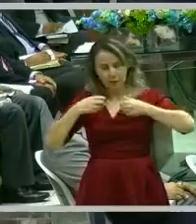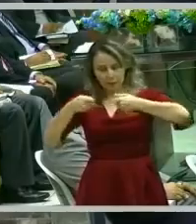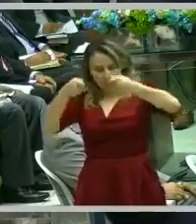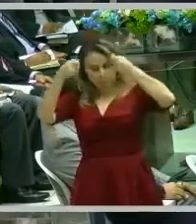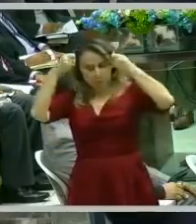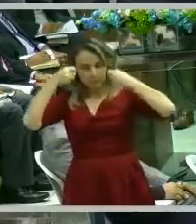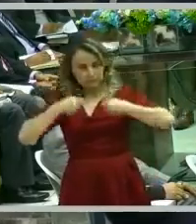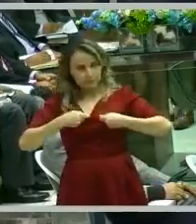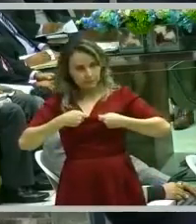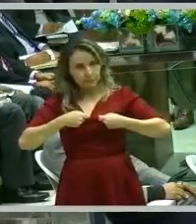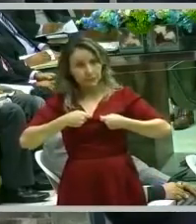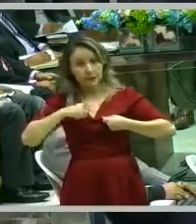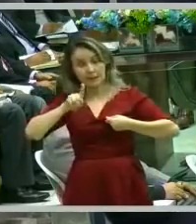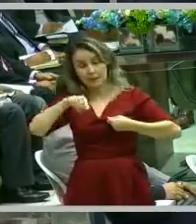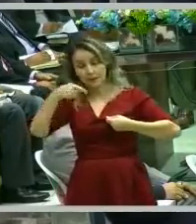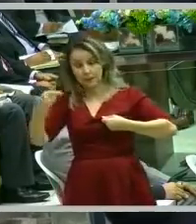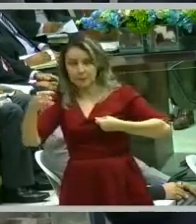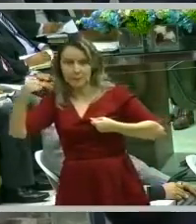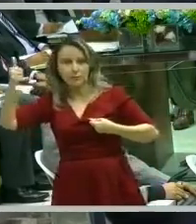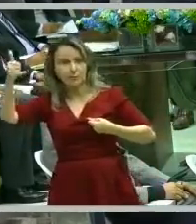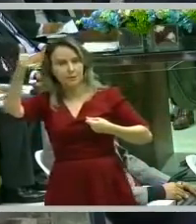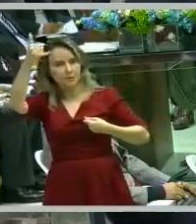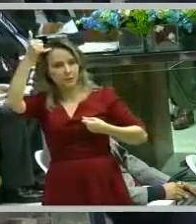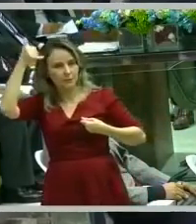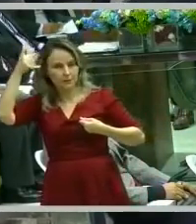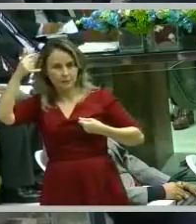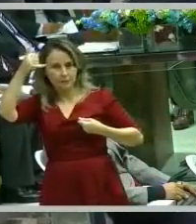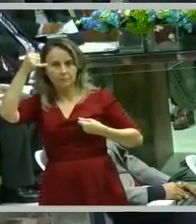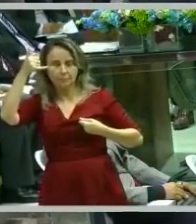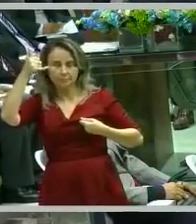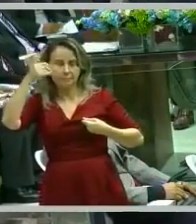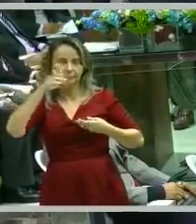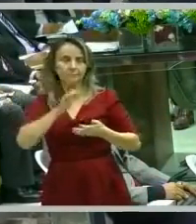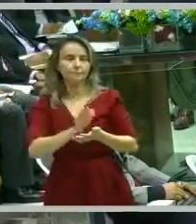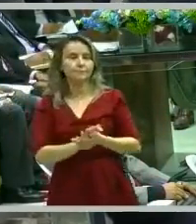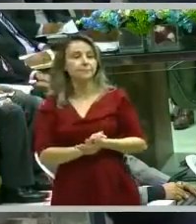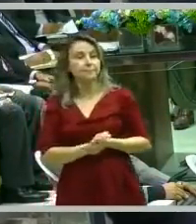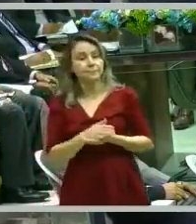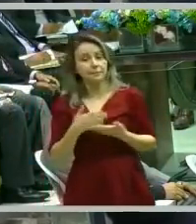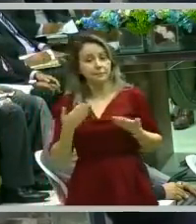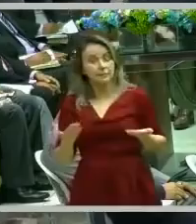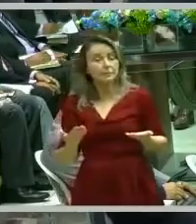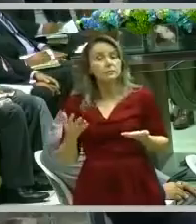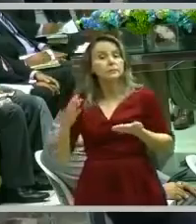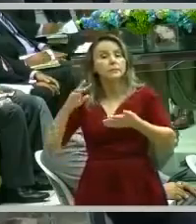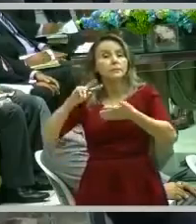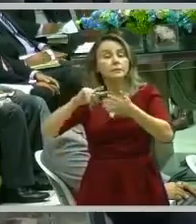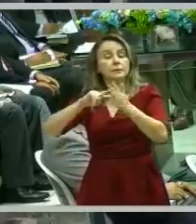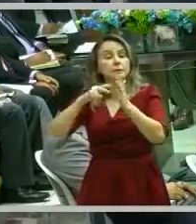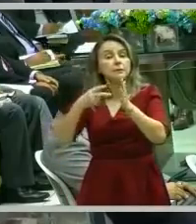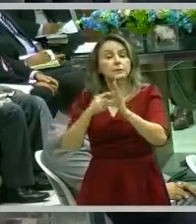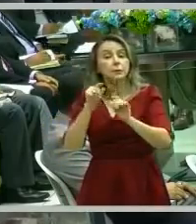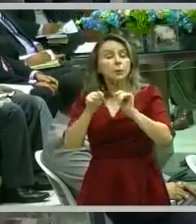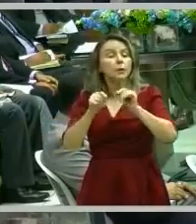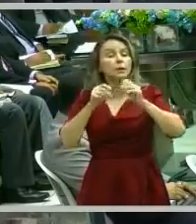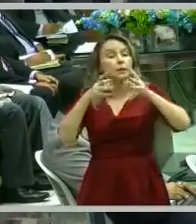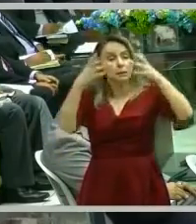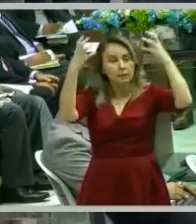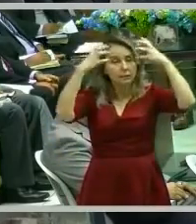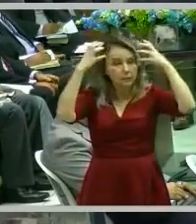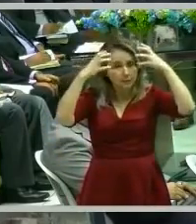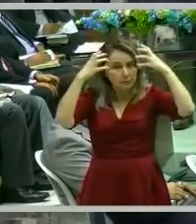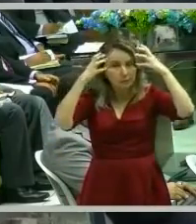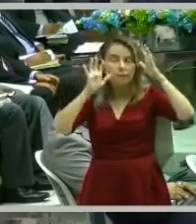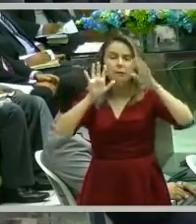túnica, a vestição da túnica sacerdotal. Então, irmãos, o que é que representa aquela lavagem? Os irmãos sabem